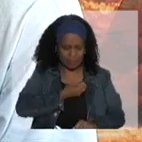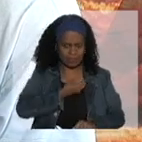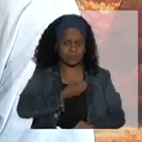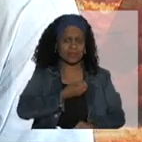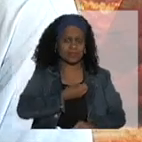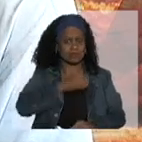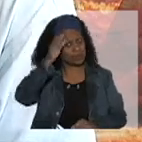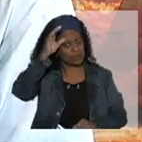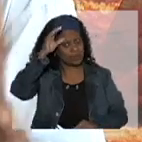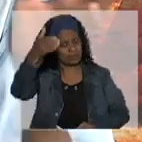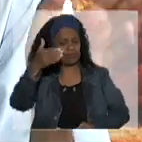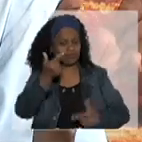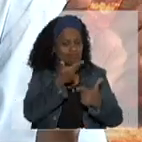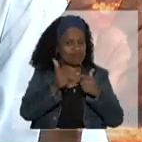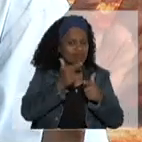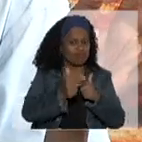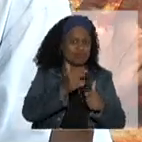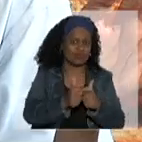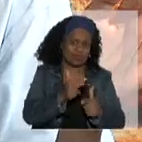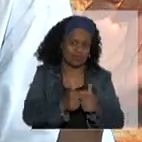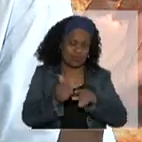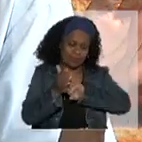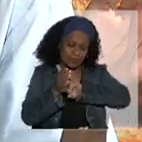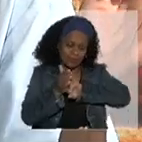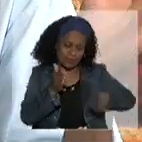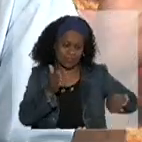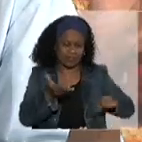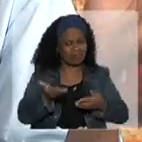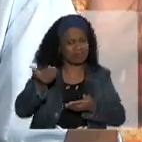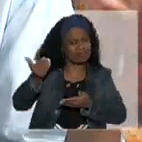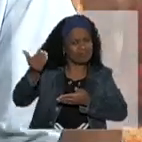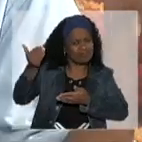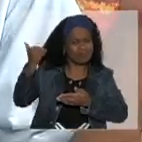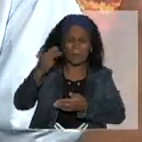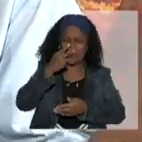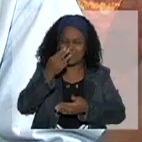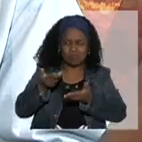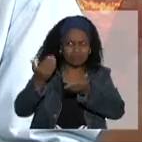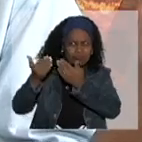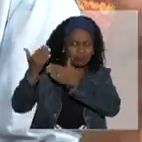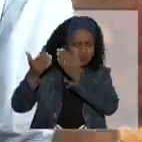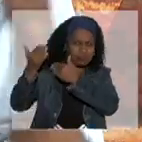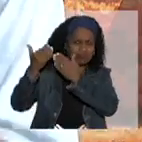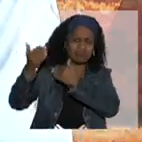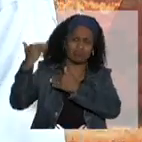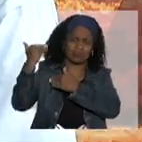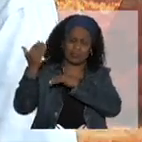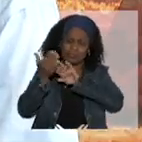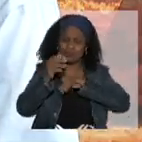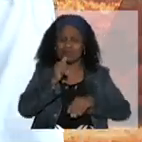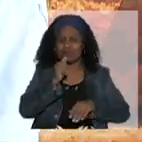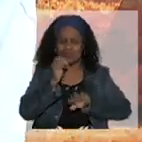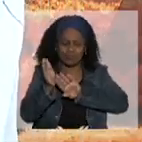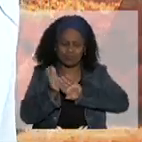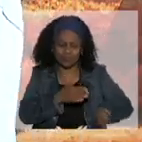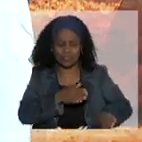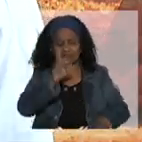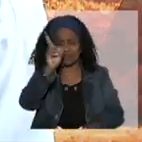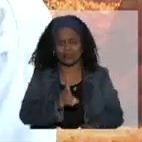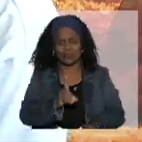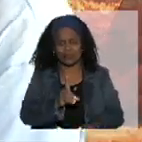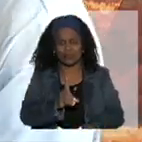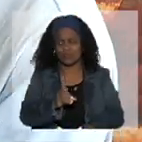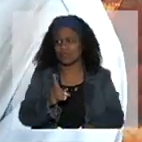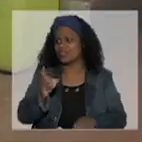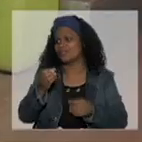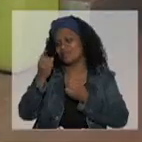solucionar esse problema que é uma tentativa de tirá lá atrás não é prescrita voltando atrás na retirada dos direitos da constituição cidadã